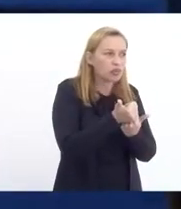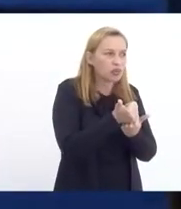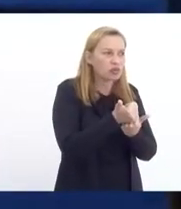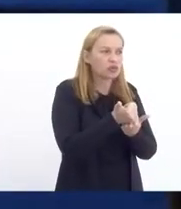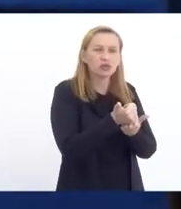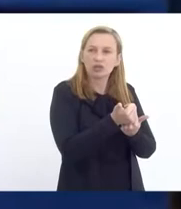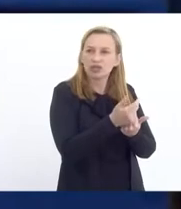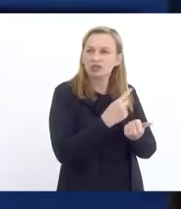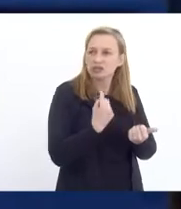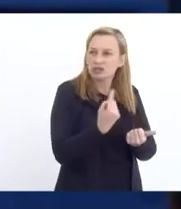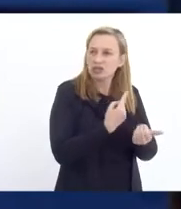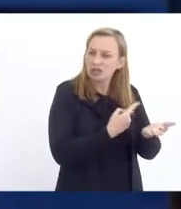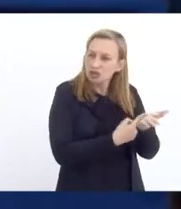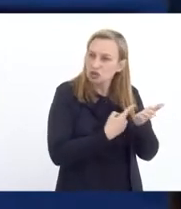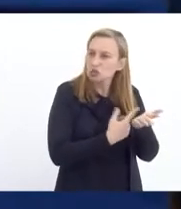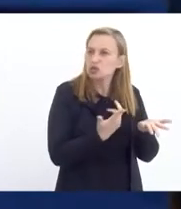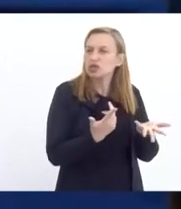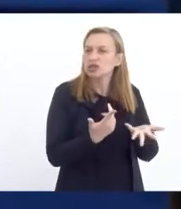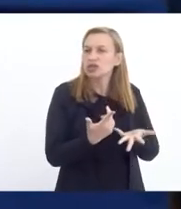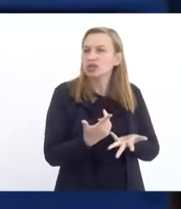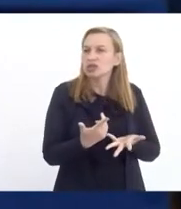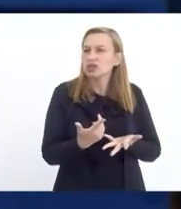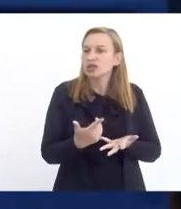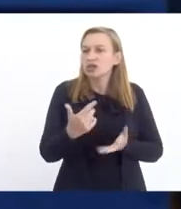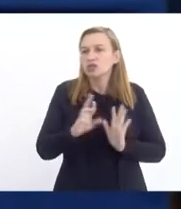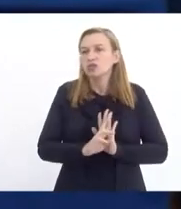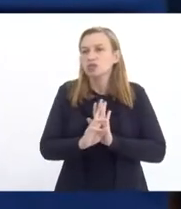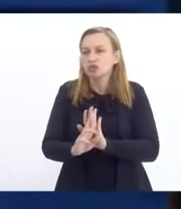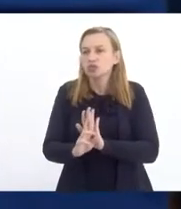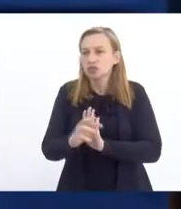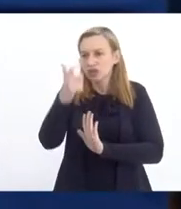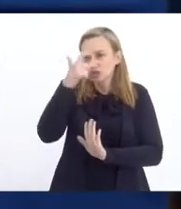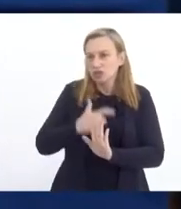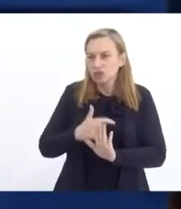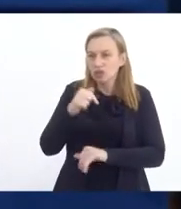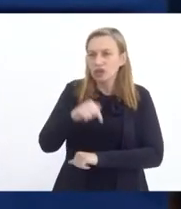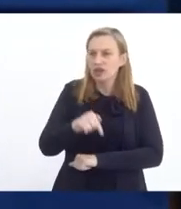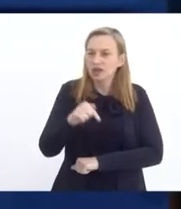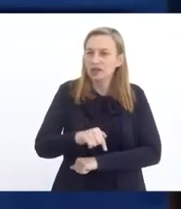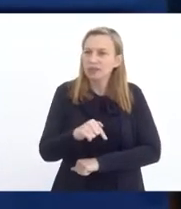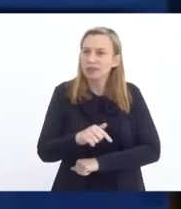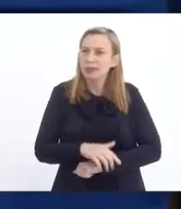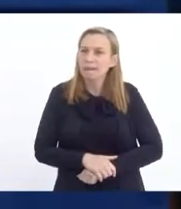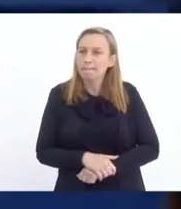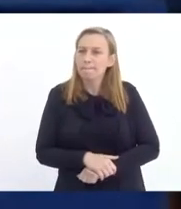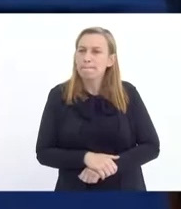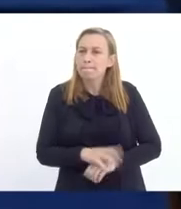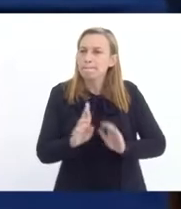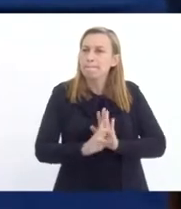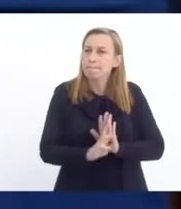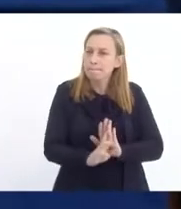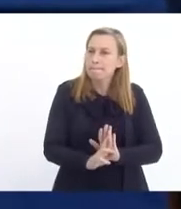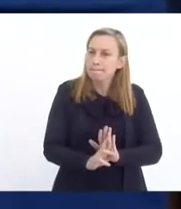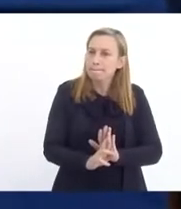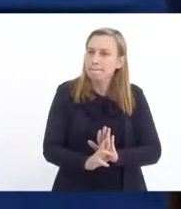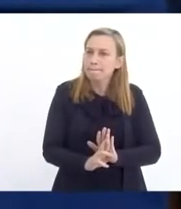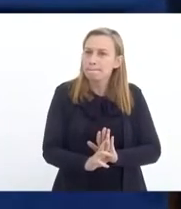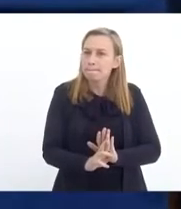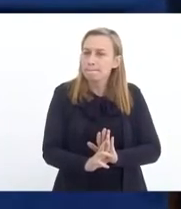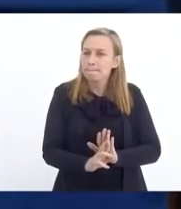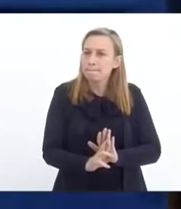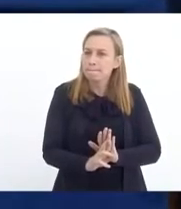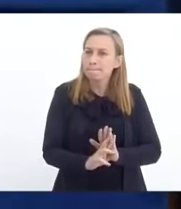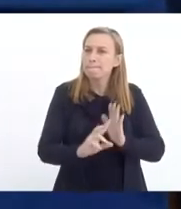né? Eu sou responsável aqui pelo representante dos técnicos aqui pelo Sintuperj,